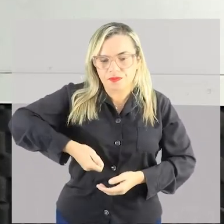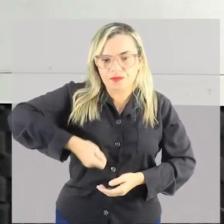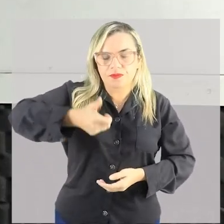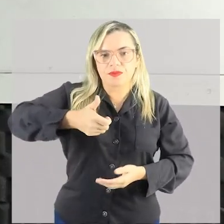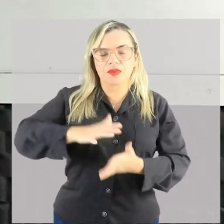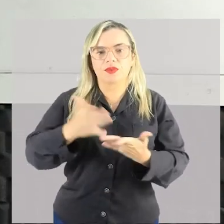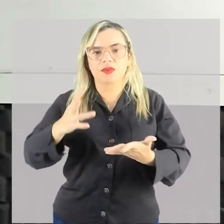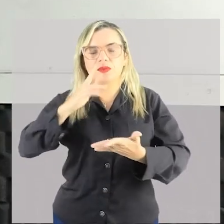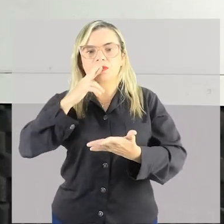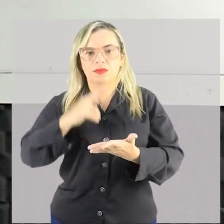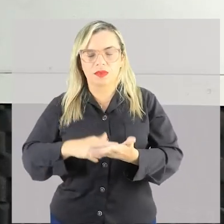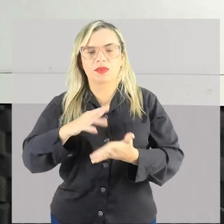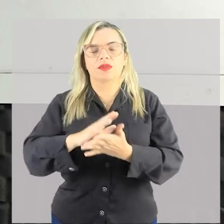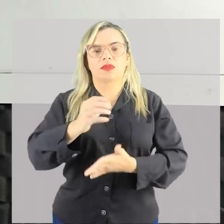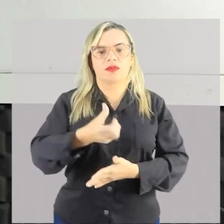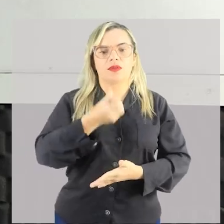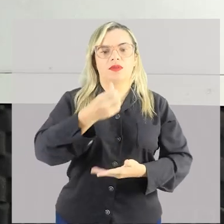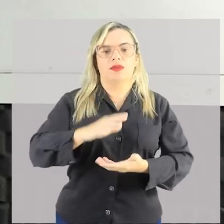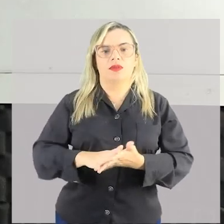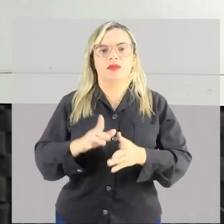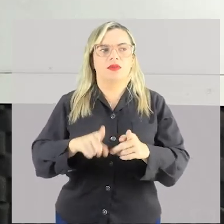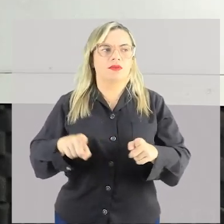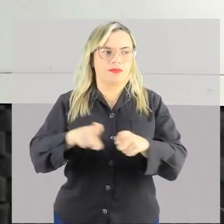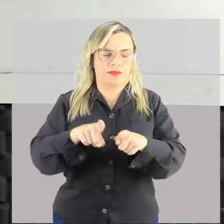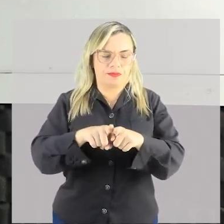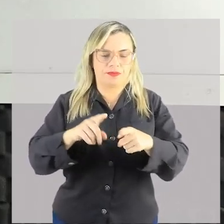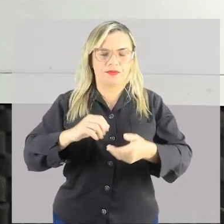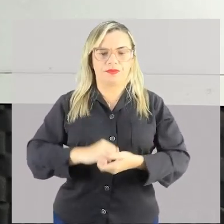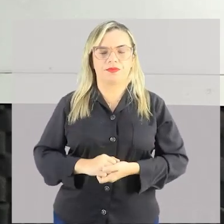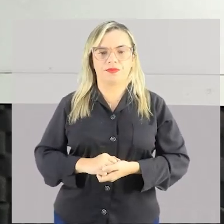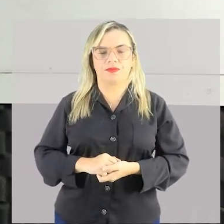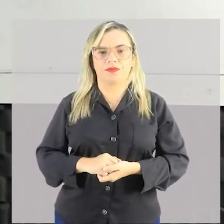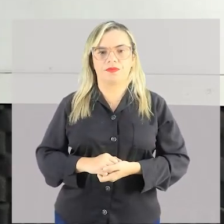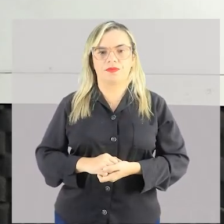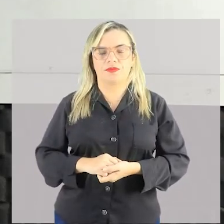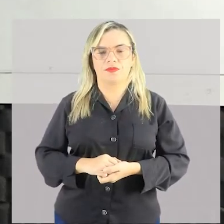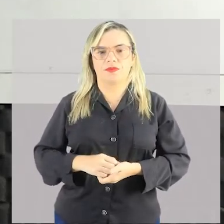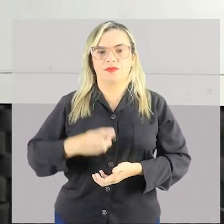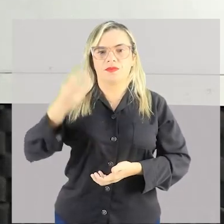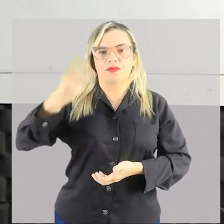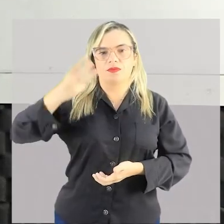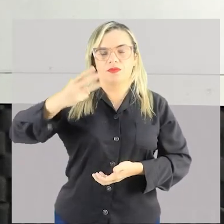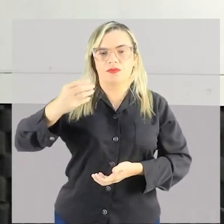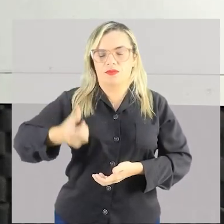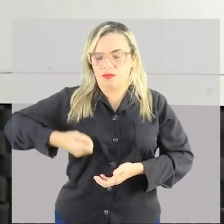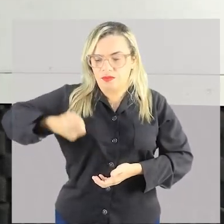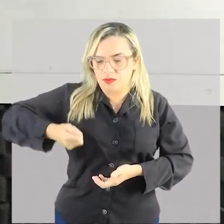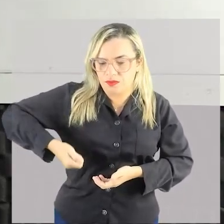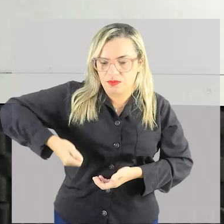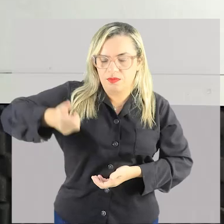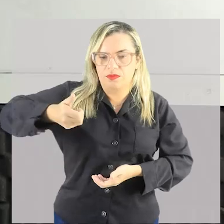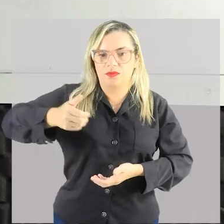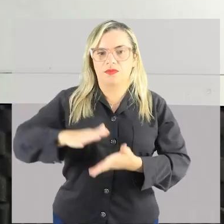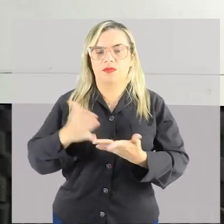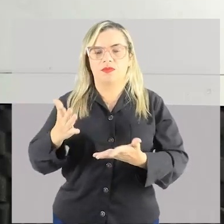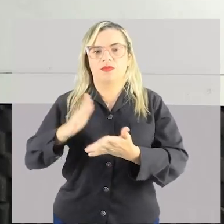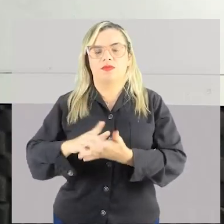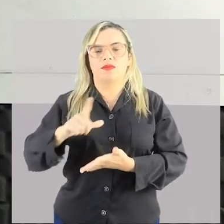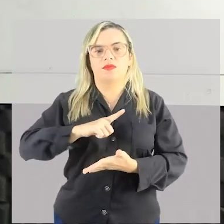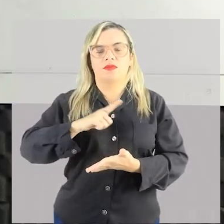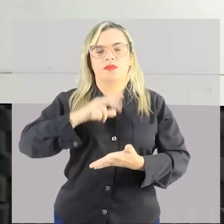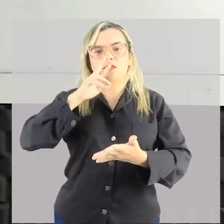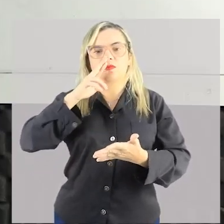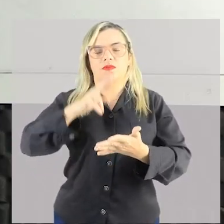seis também seis resultados possíveis e quando você joga o terceiro dado quantos resultados possíveis